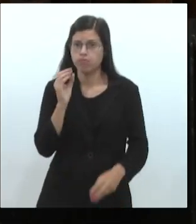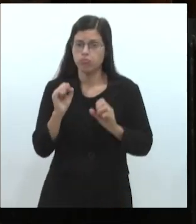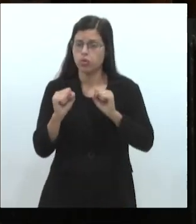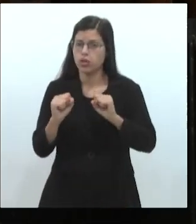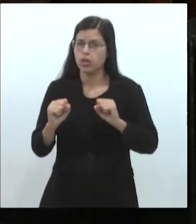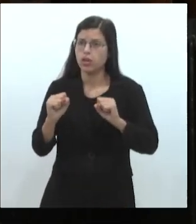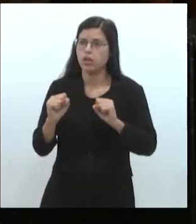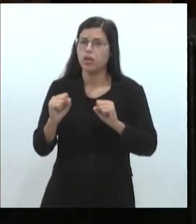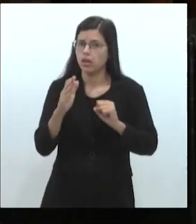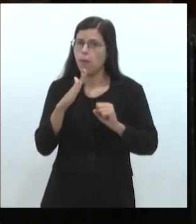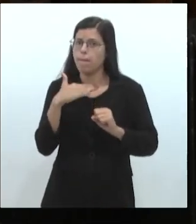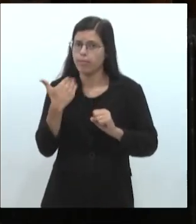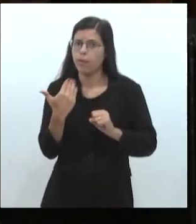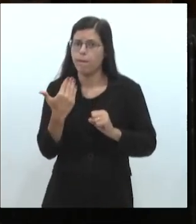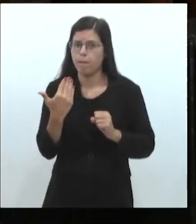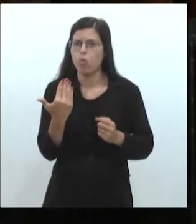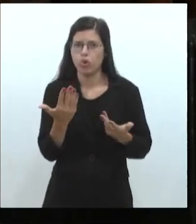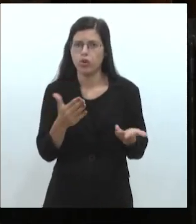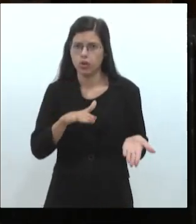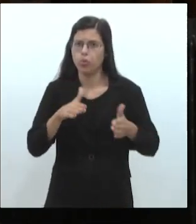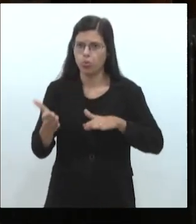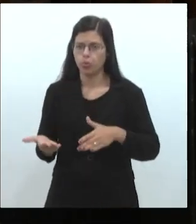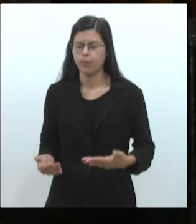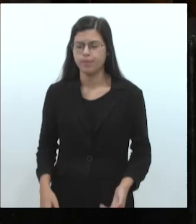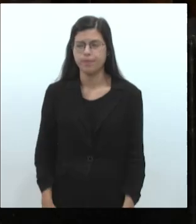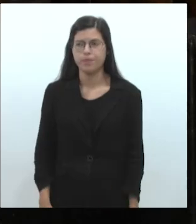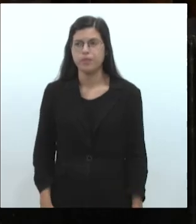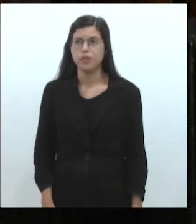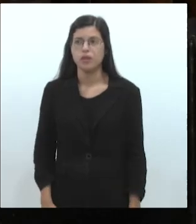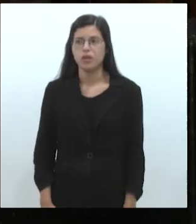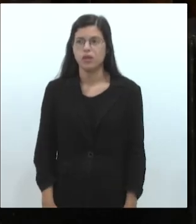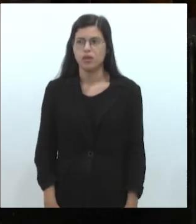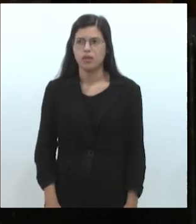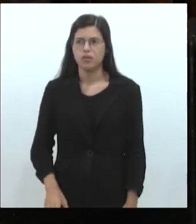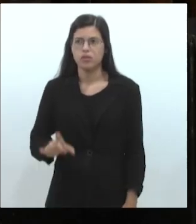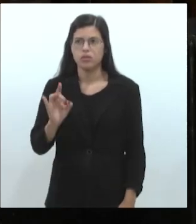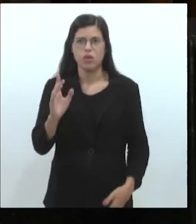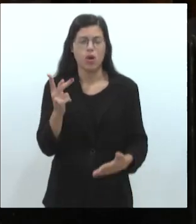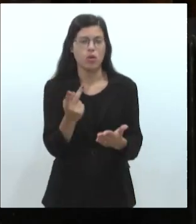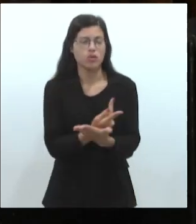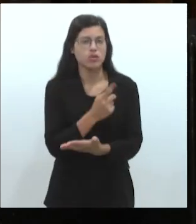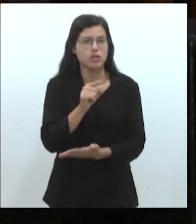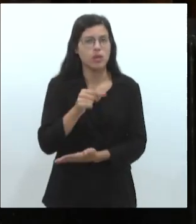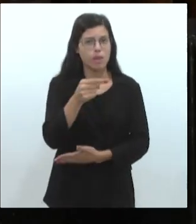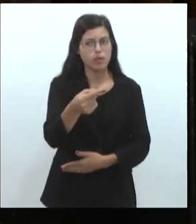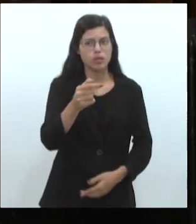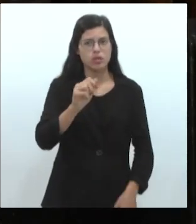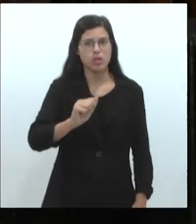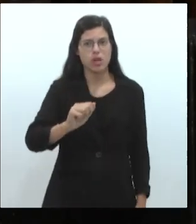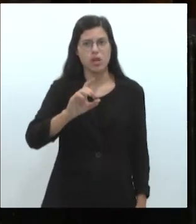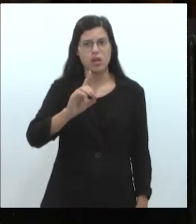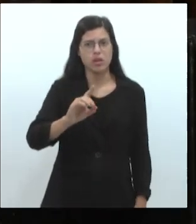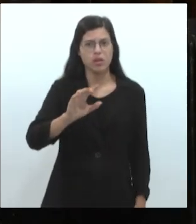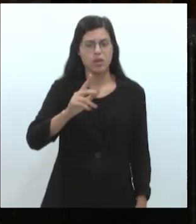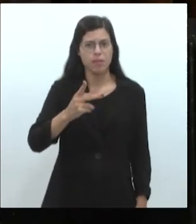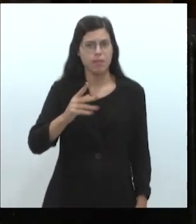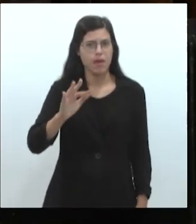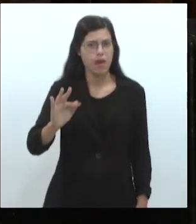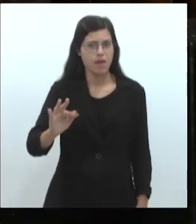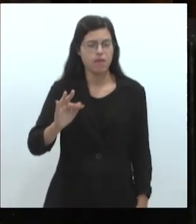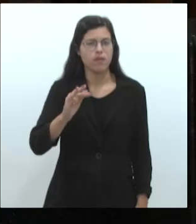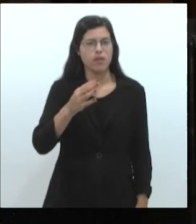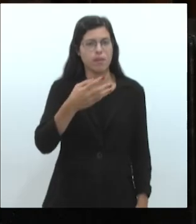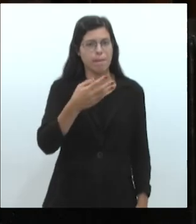à fatalização daquela pessoa. E isso só ocorreu depois da DPF 635. A gente já falou desse tema